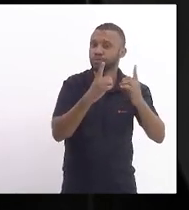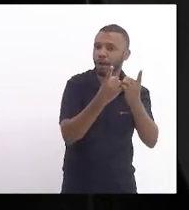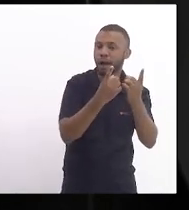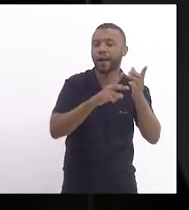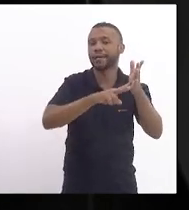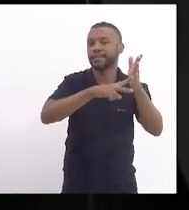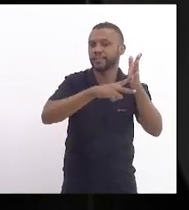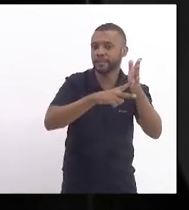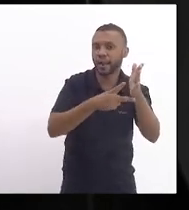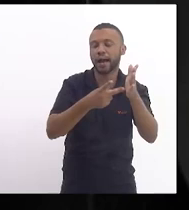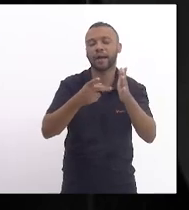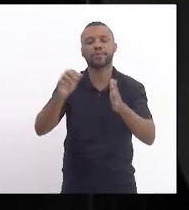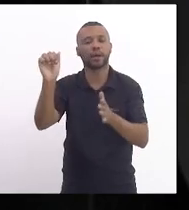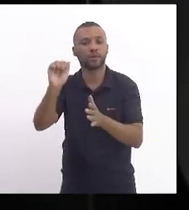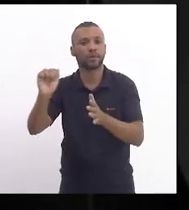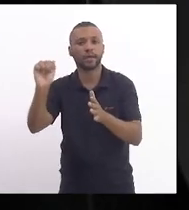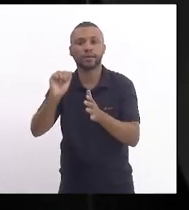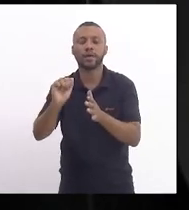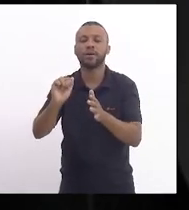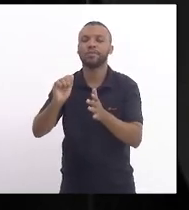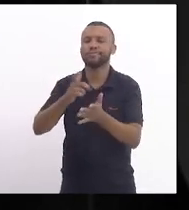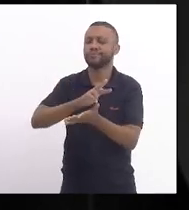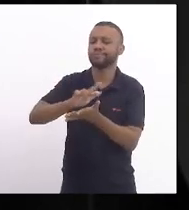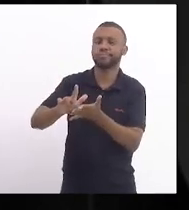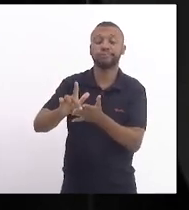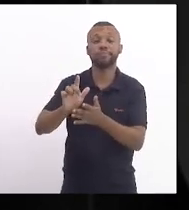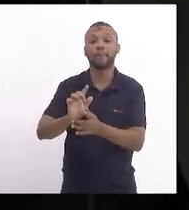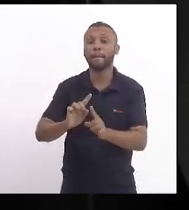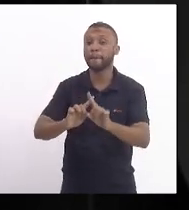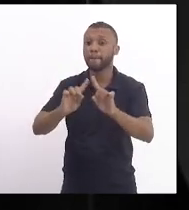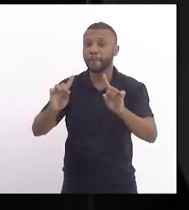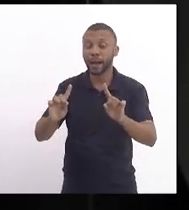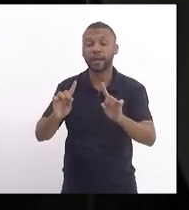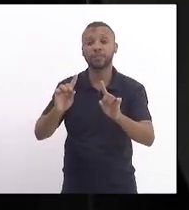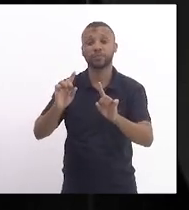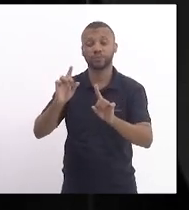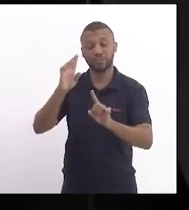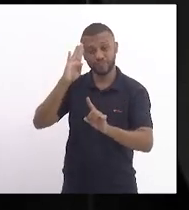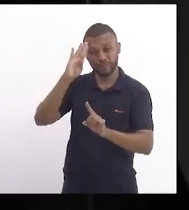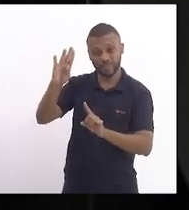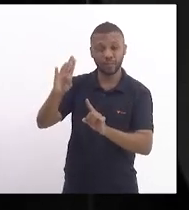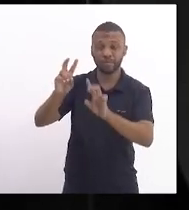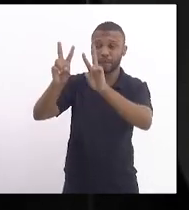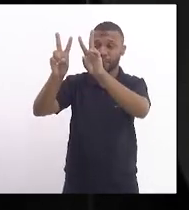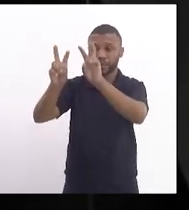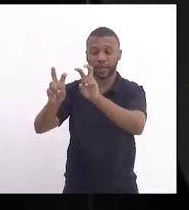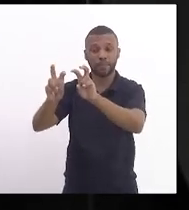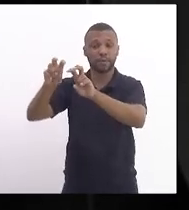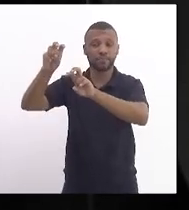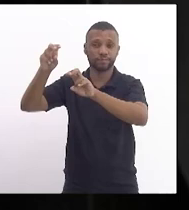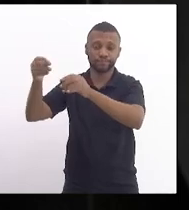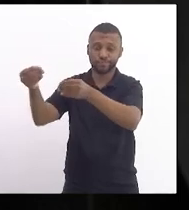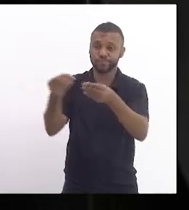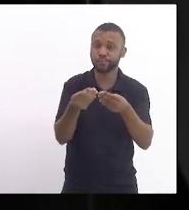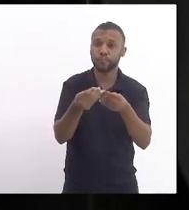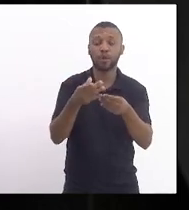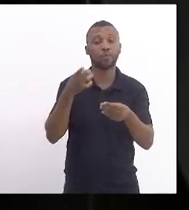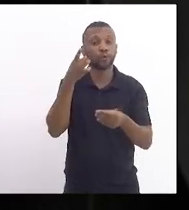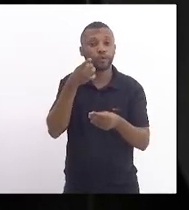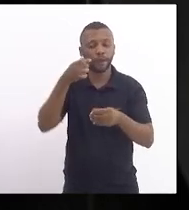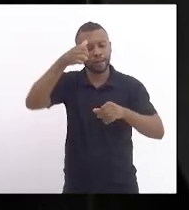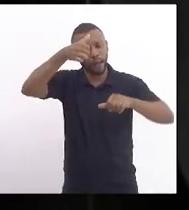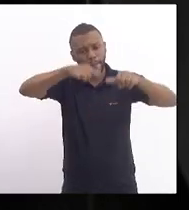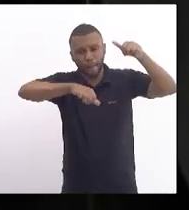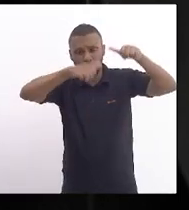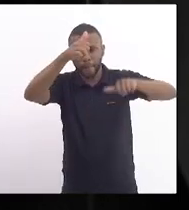e associações de classe mas o termo que foi trazido para nariz e o senhor dos deputados Foi